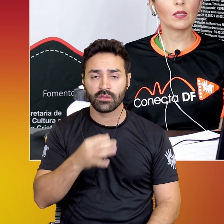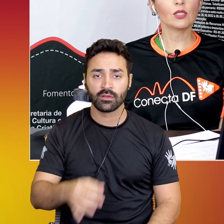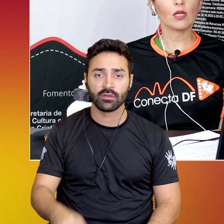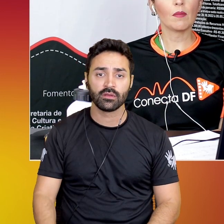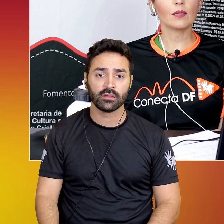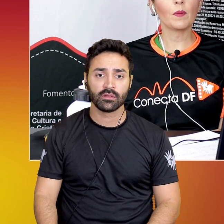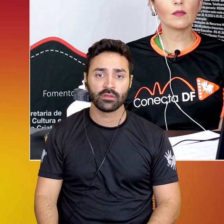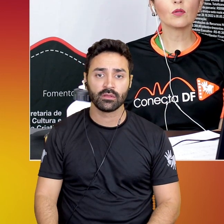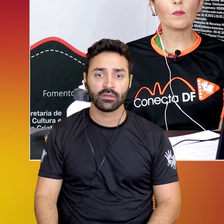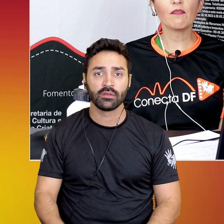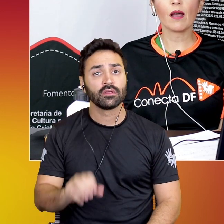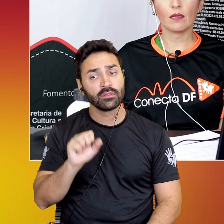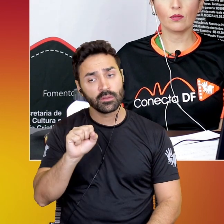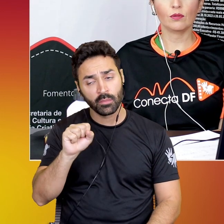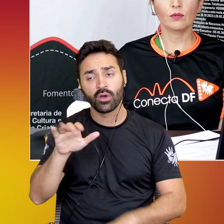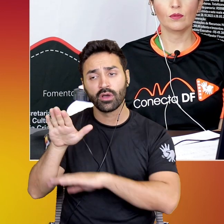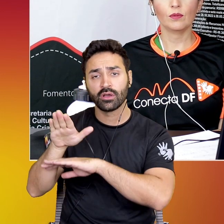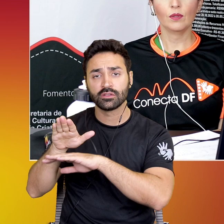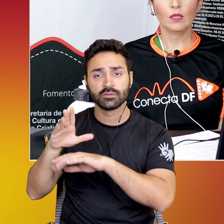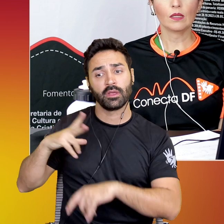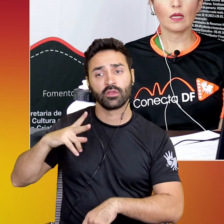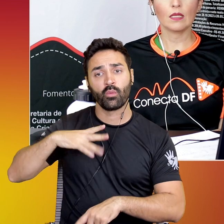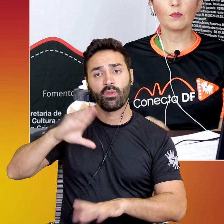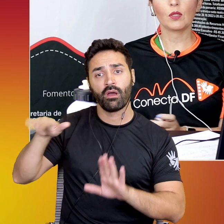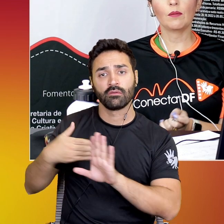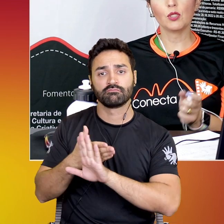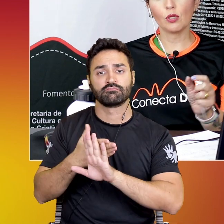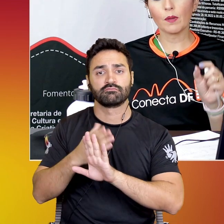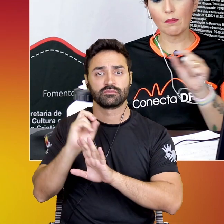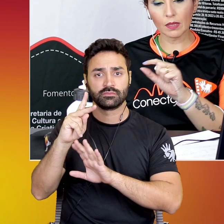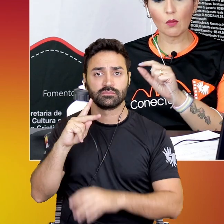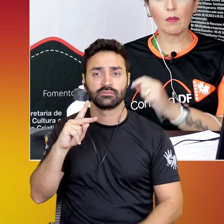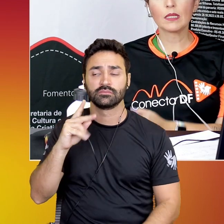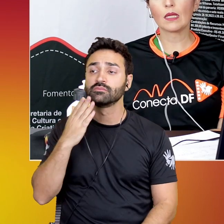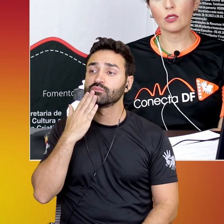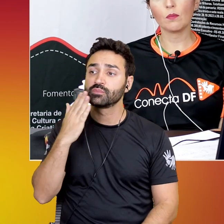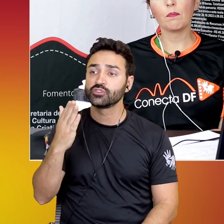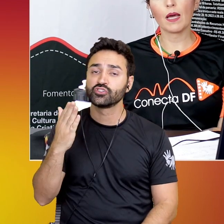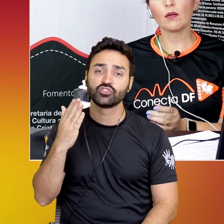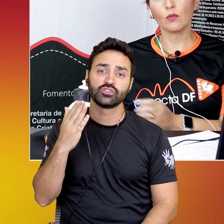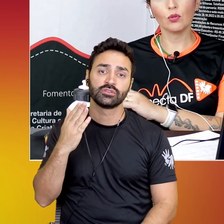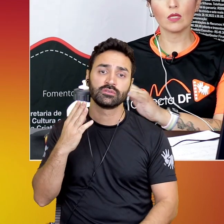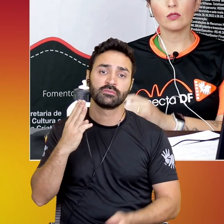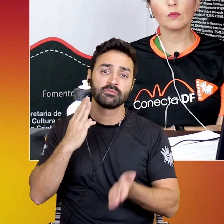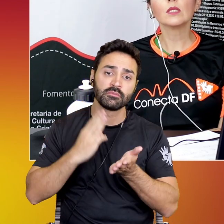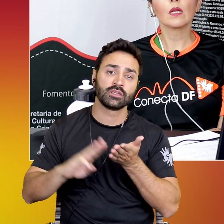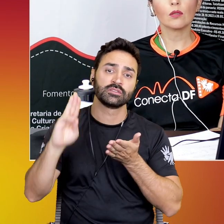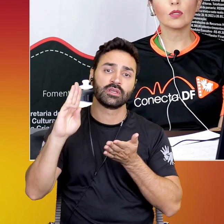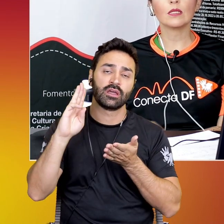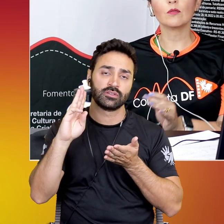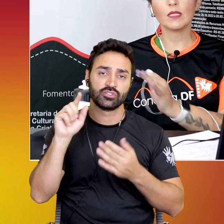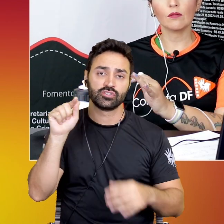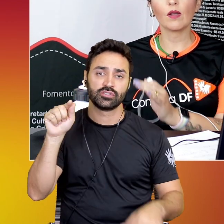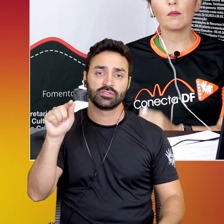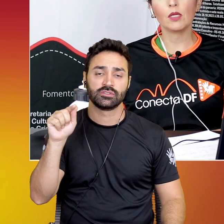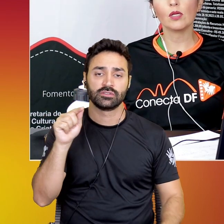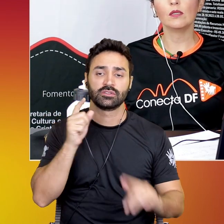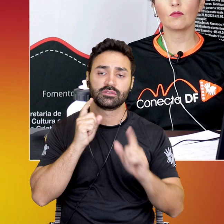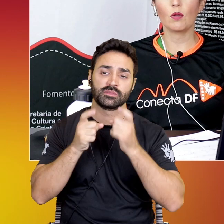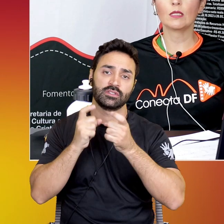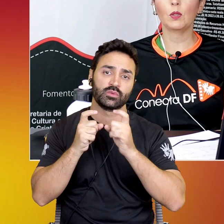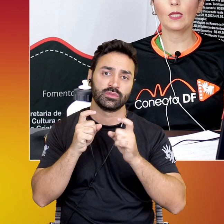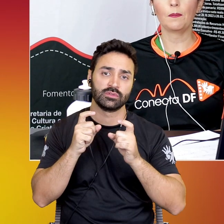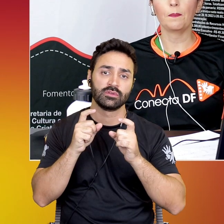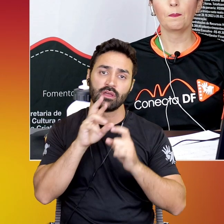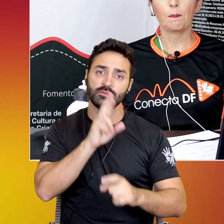Vocês podem chamar no privado, tá? Vocês podem pedir para mandar uma mensagem para um dos administradores especificamente e eles